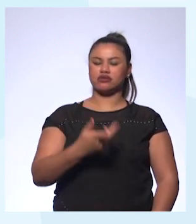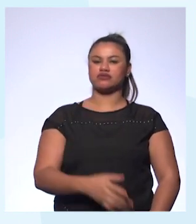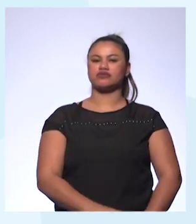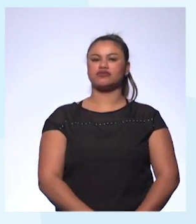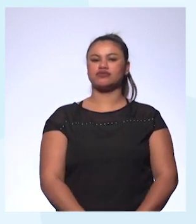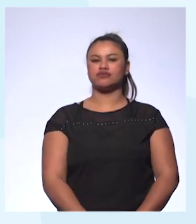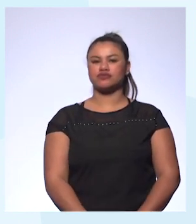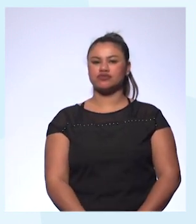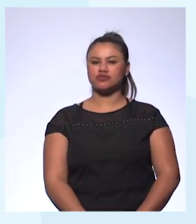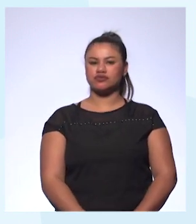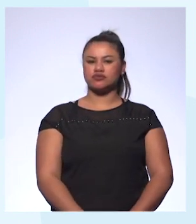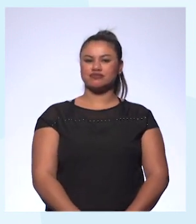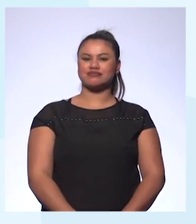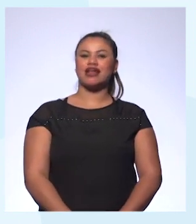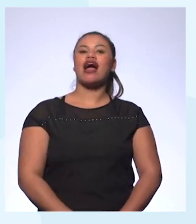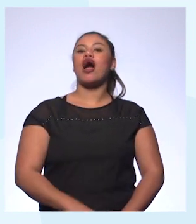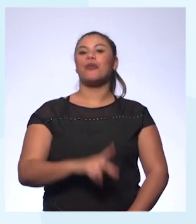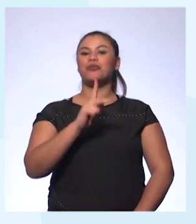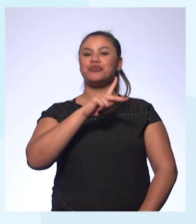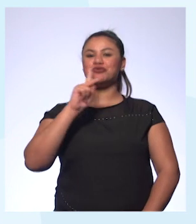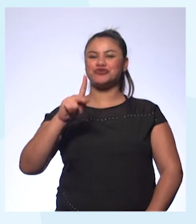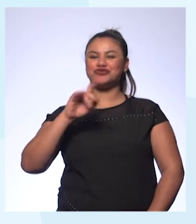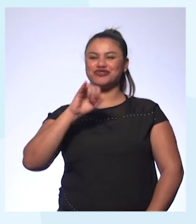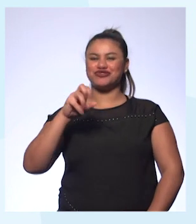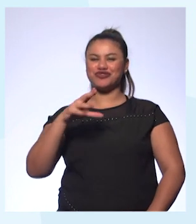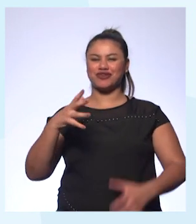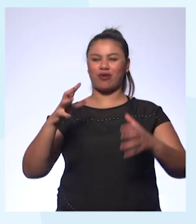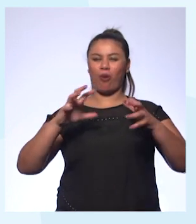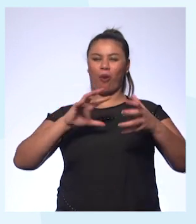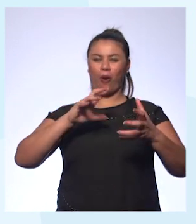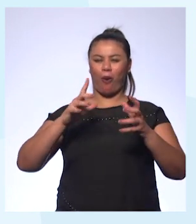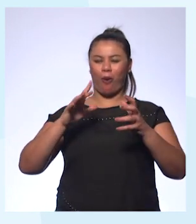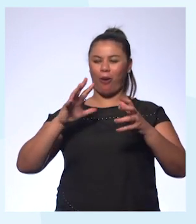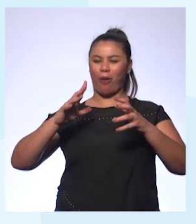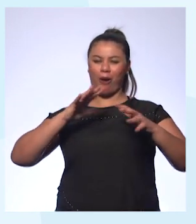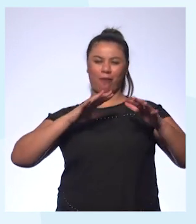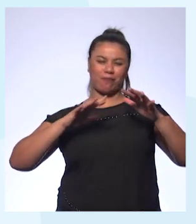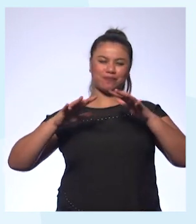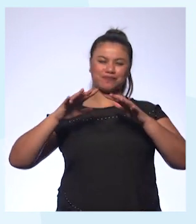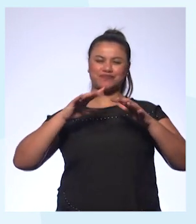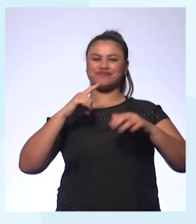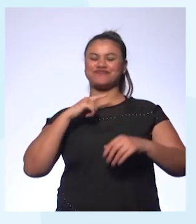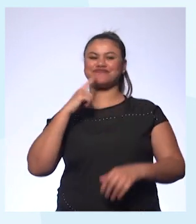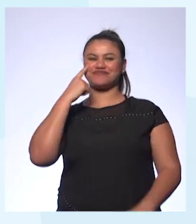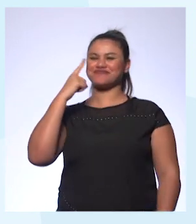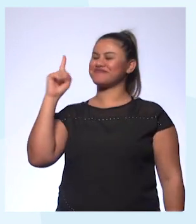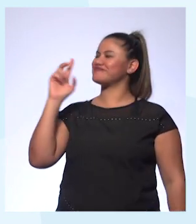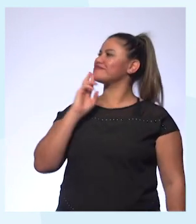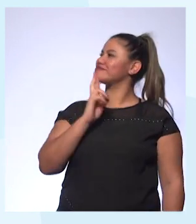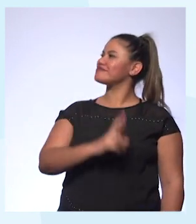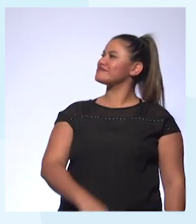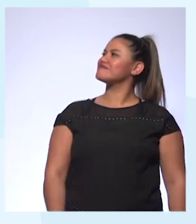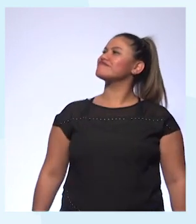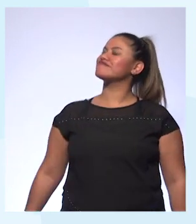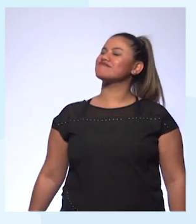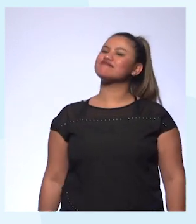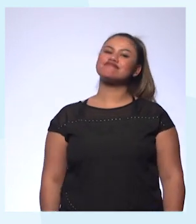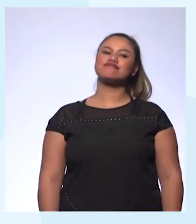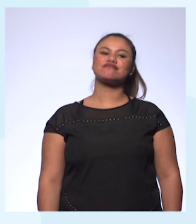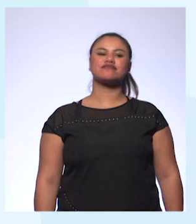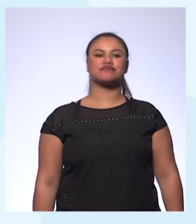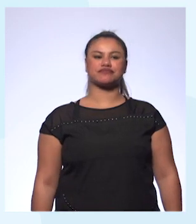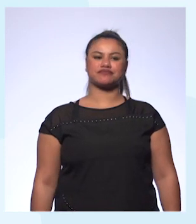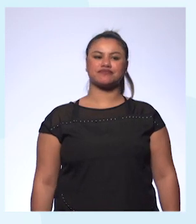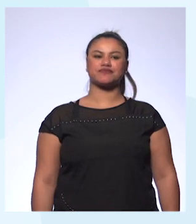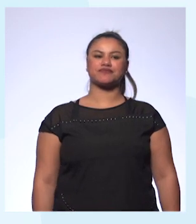professora Joyce é de cristal Olha só vamos ver na tela resposta She Will Be A soccer player né você poder colocar a Chihiro